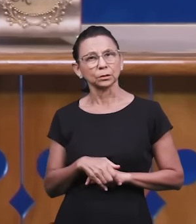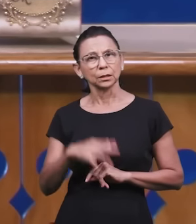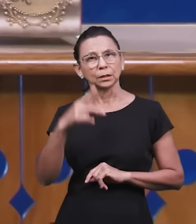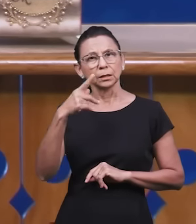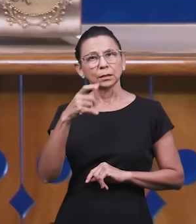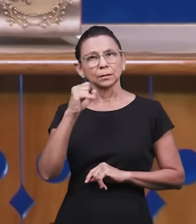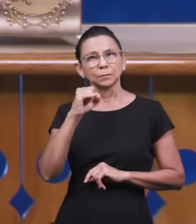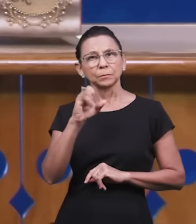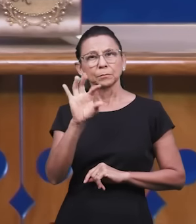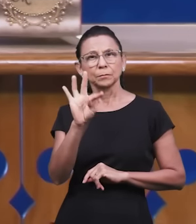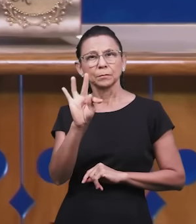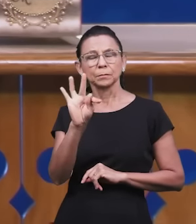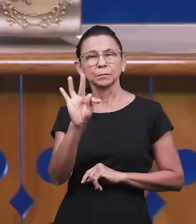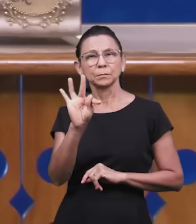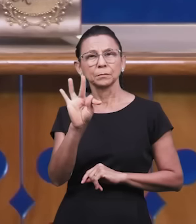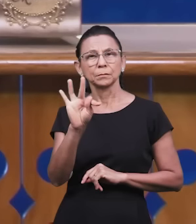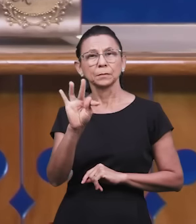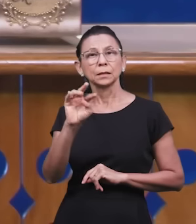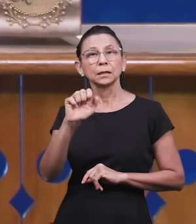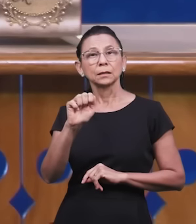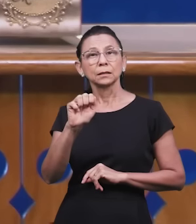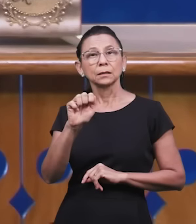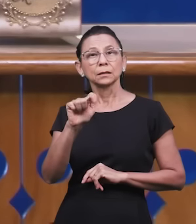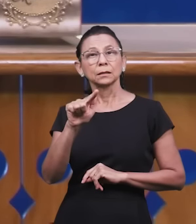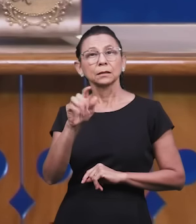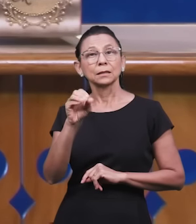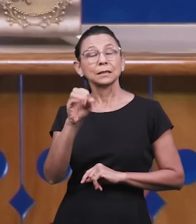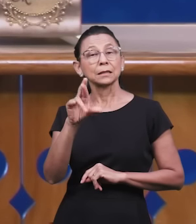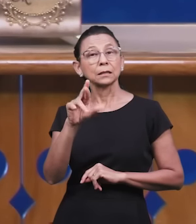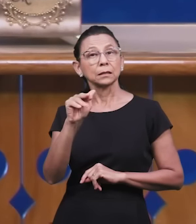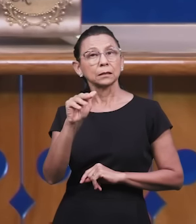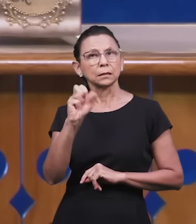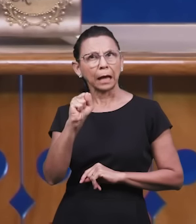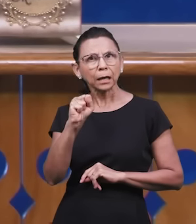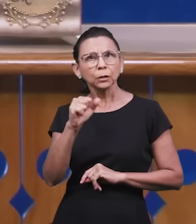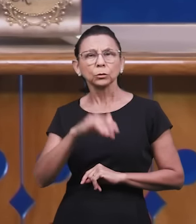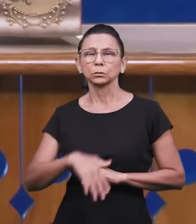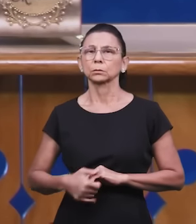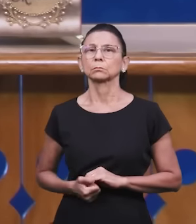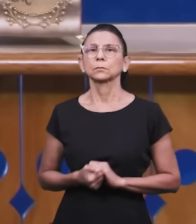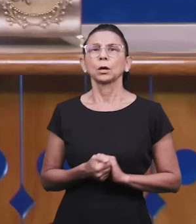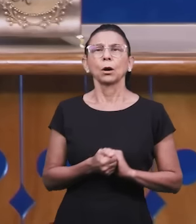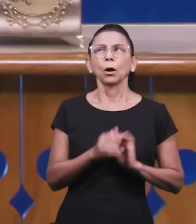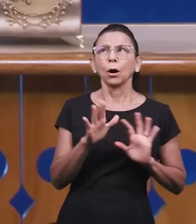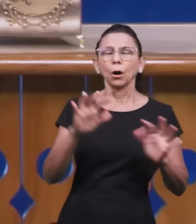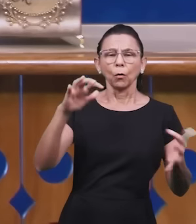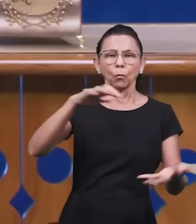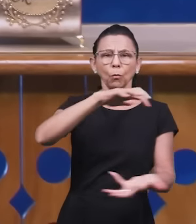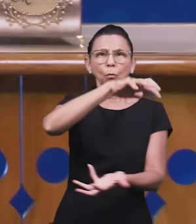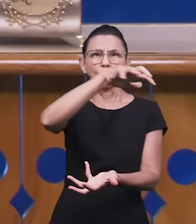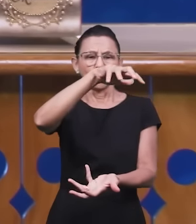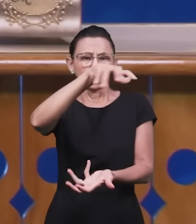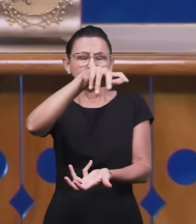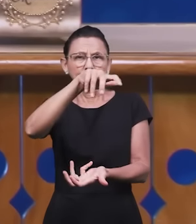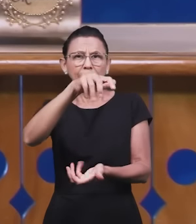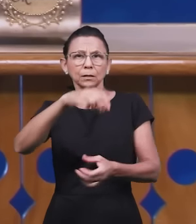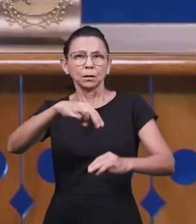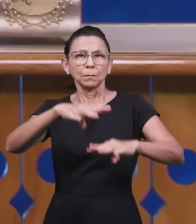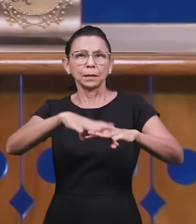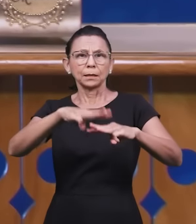verdade, Pitágoras, ele colocou o universo, observava o universo e disse assim, olha, as medidas do universo, elas